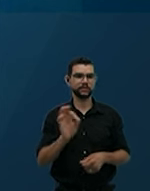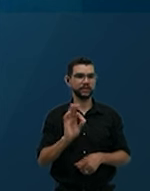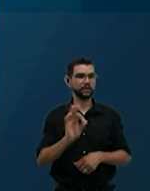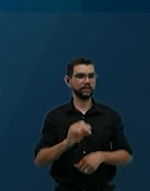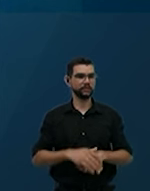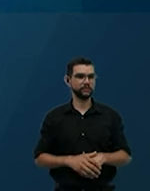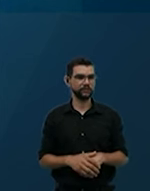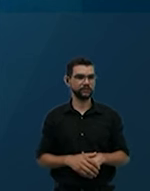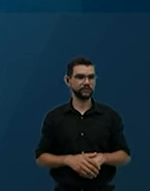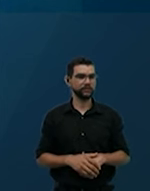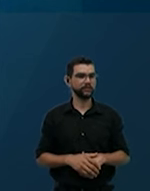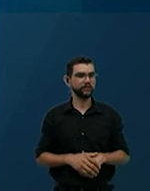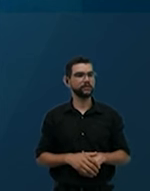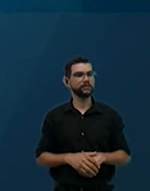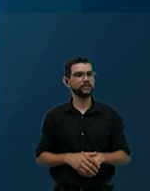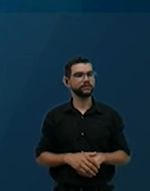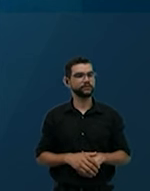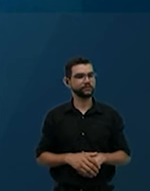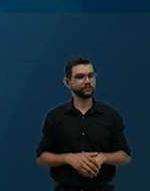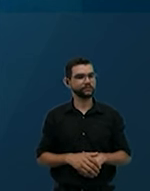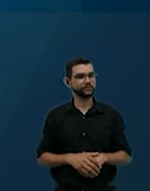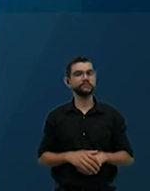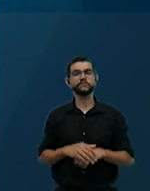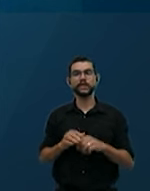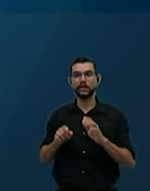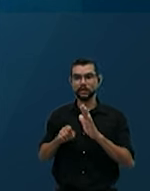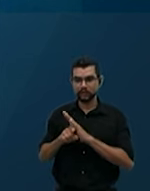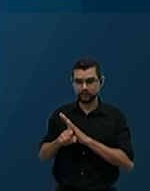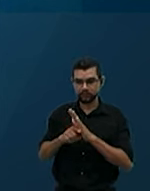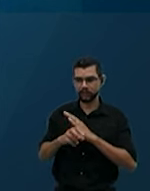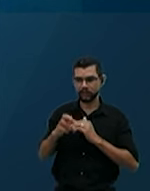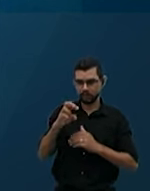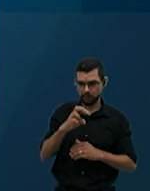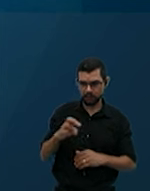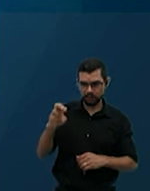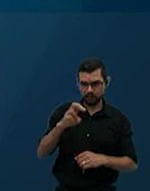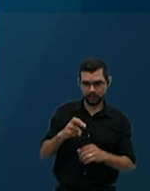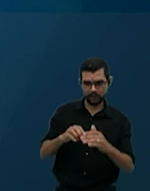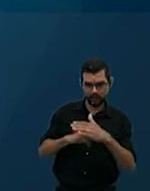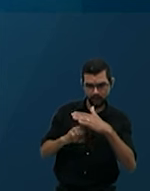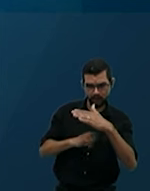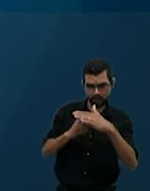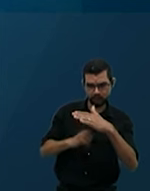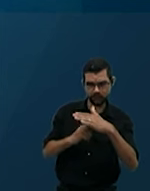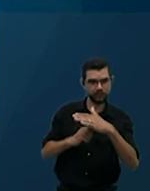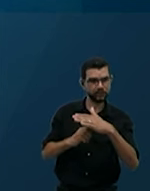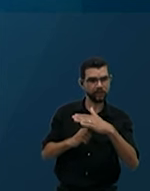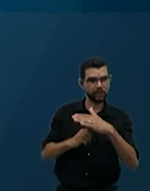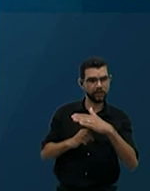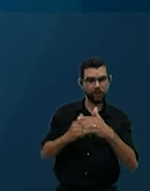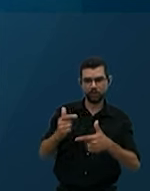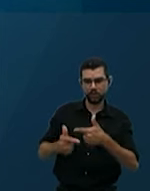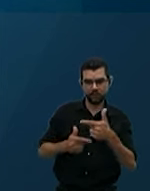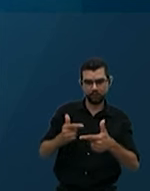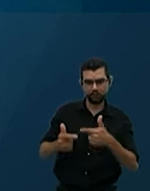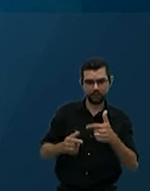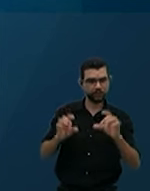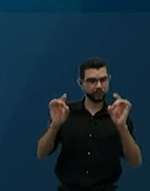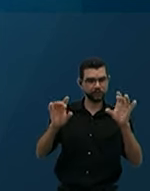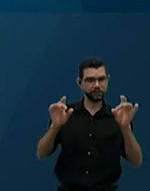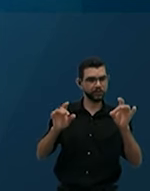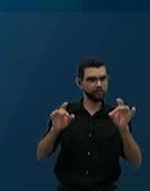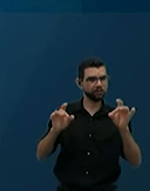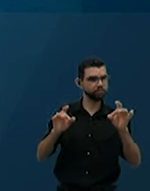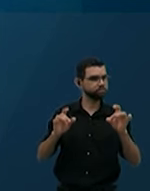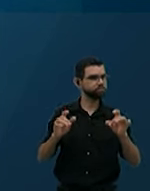administrativa, não foi feita inspeção na empresa para comprovar a atividade especial. Todas essas situações não precisariam ser